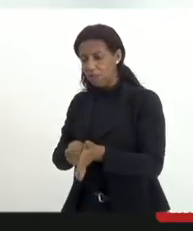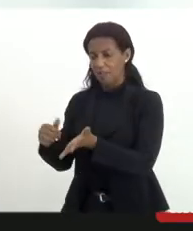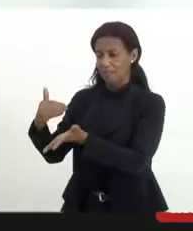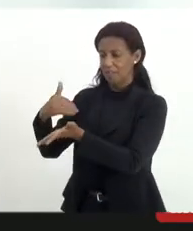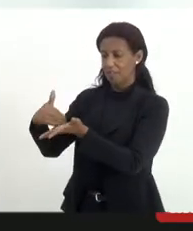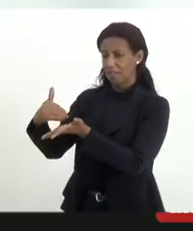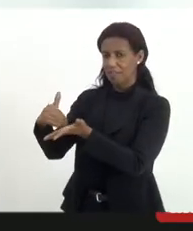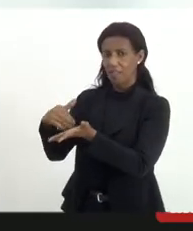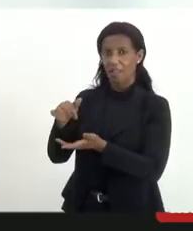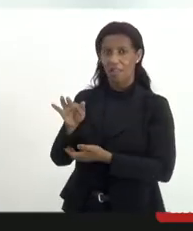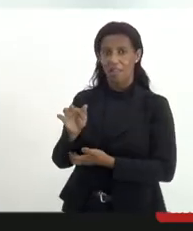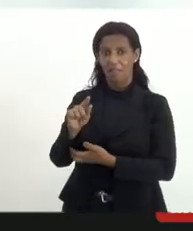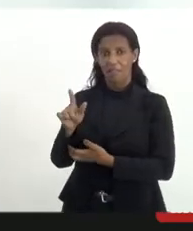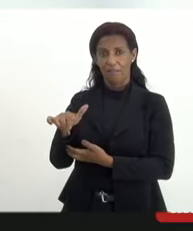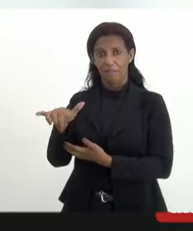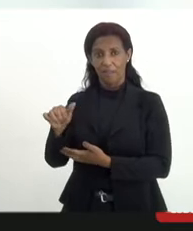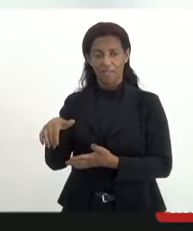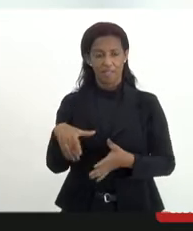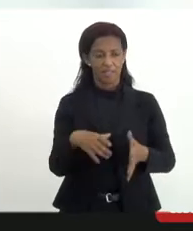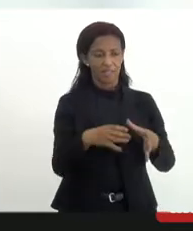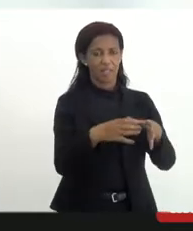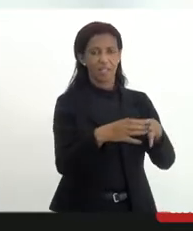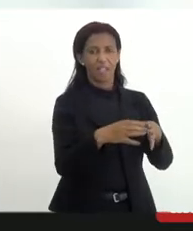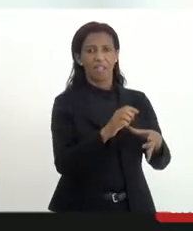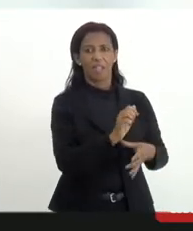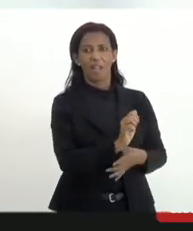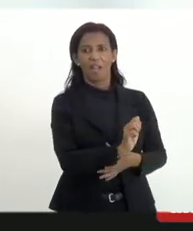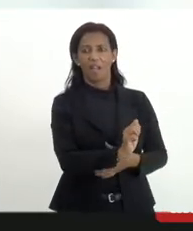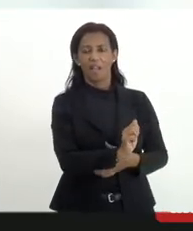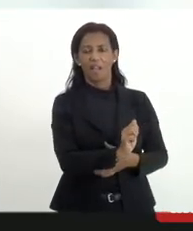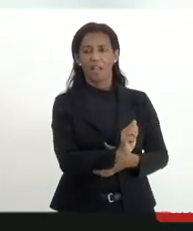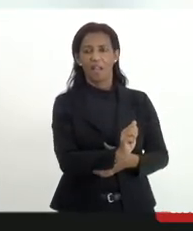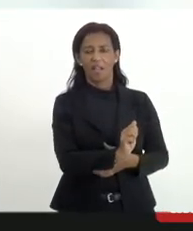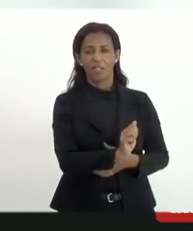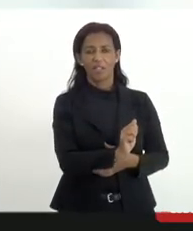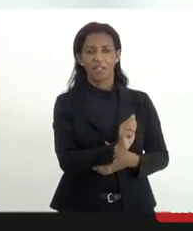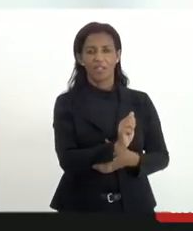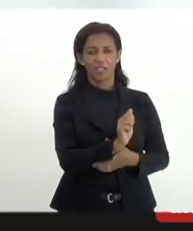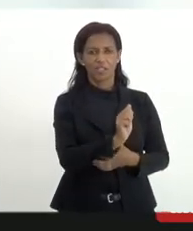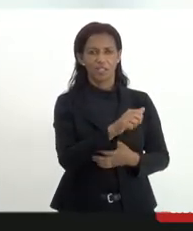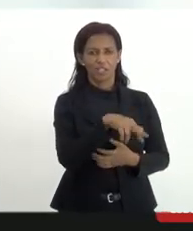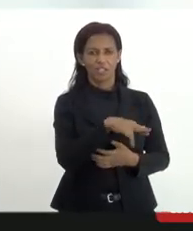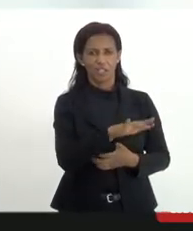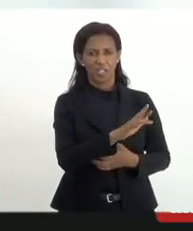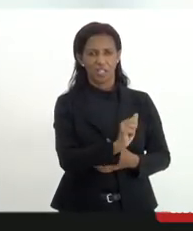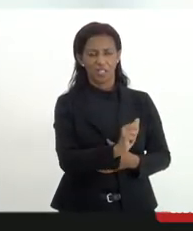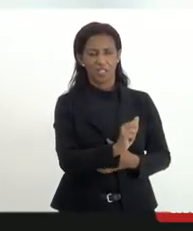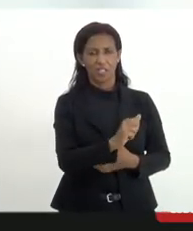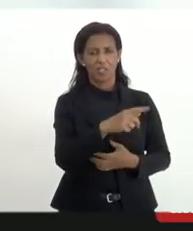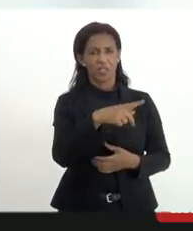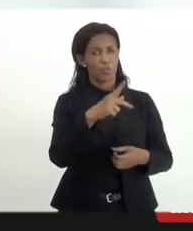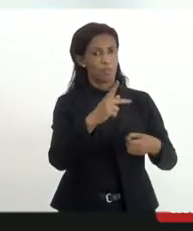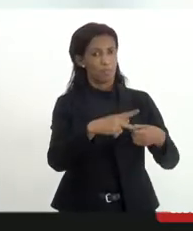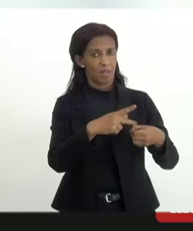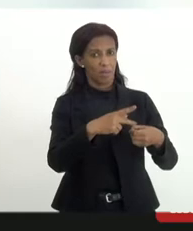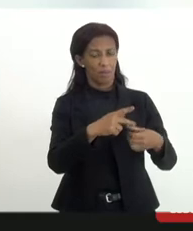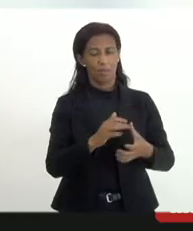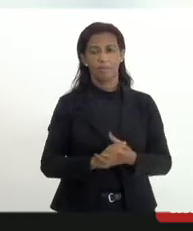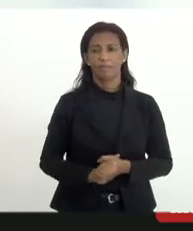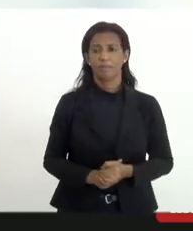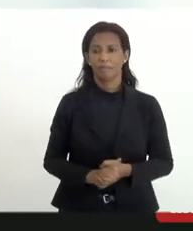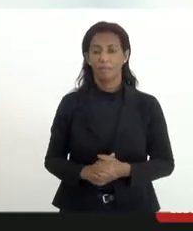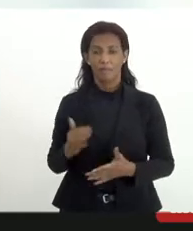de Fazenda e a Agência Nacional de Petróleo, visto que até